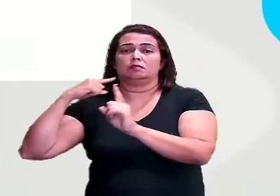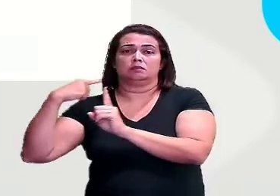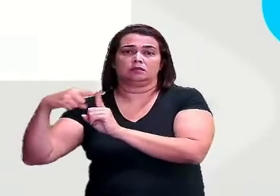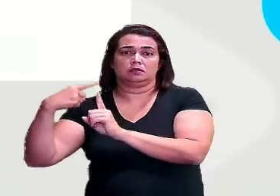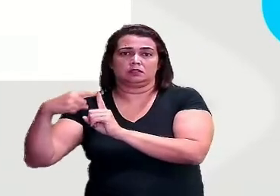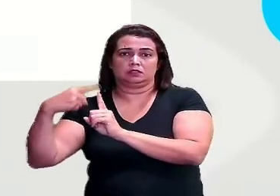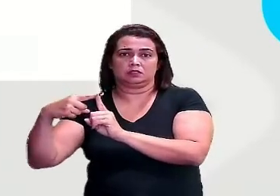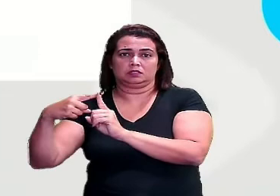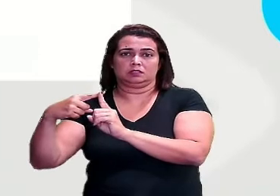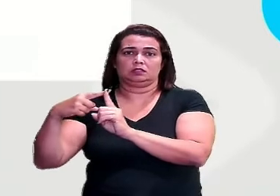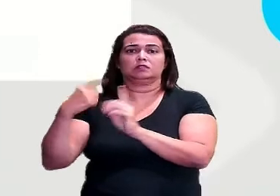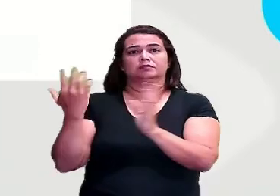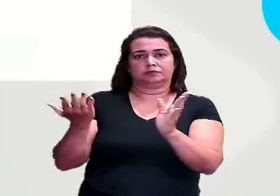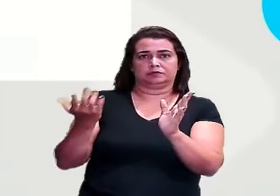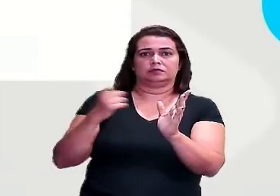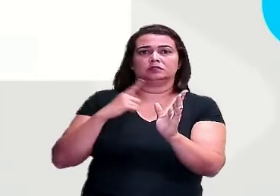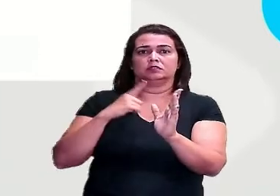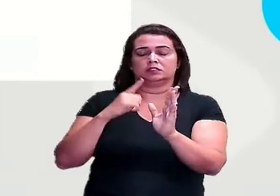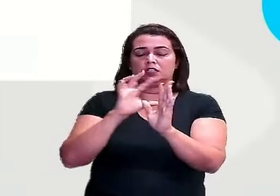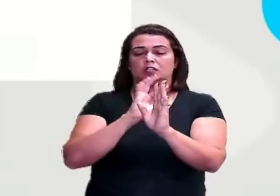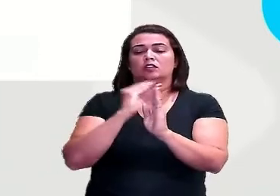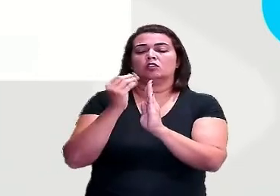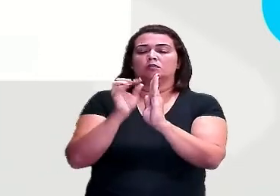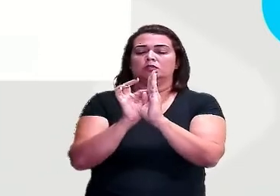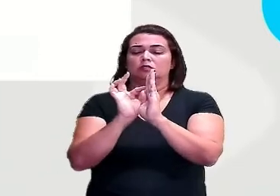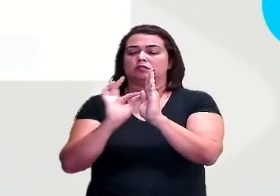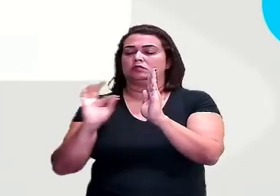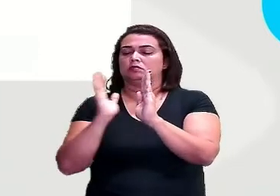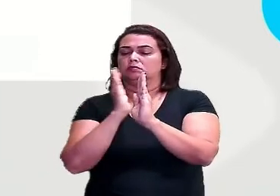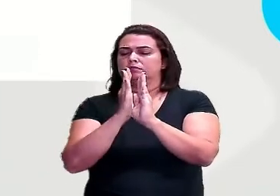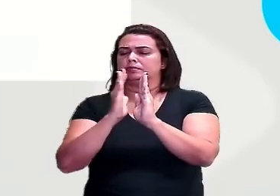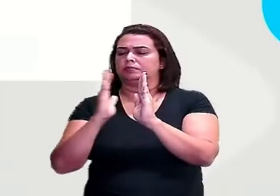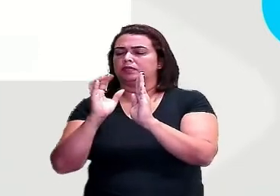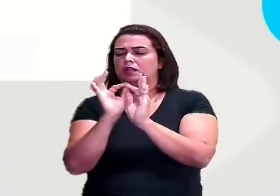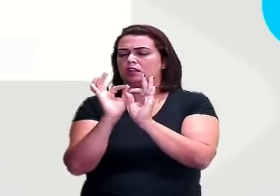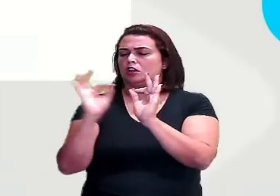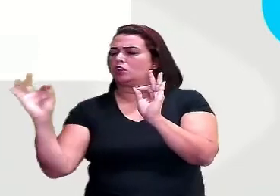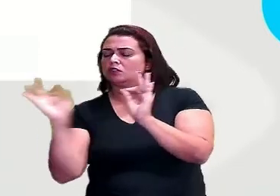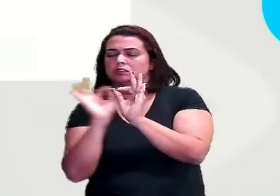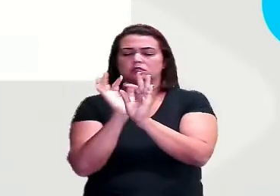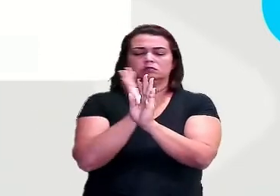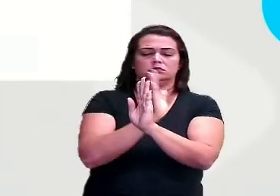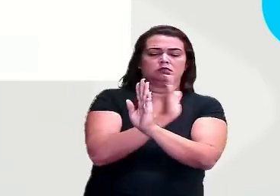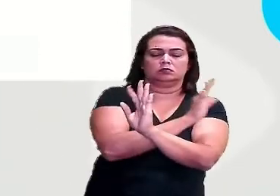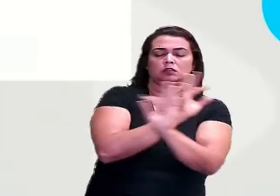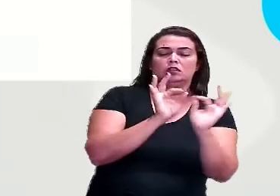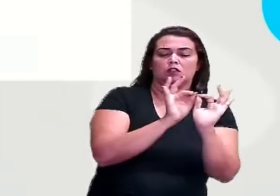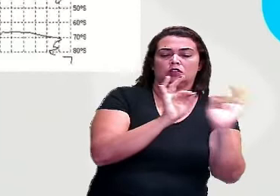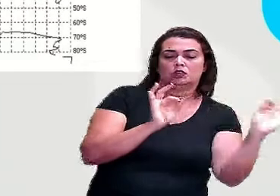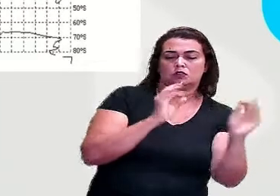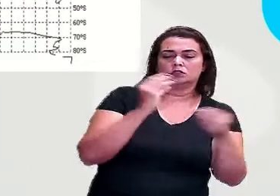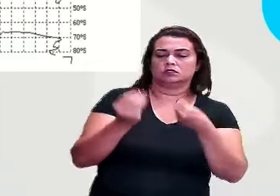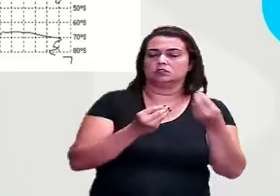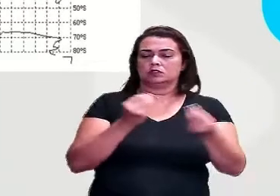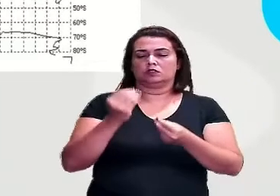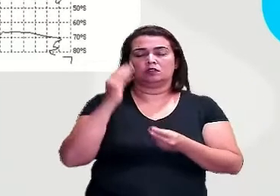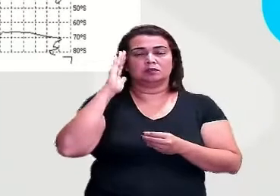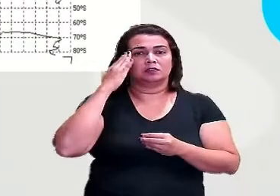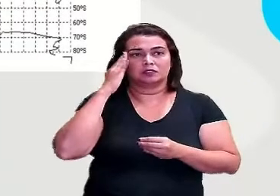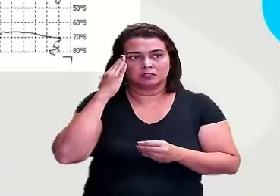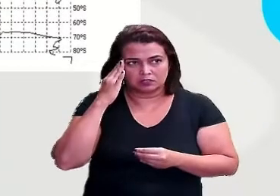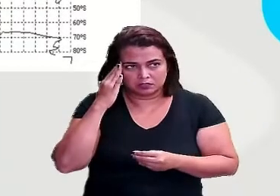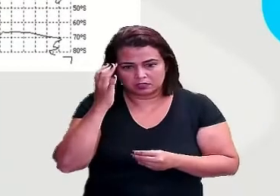distância também para o meridiano de Greenwich no sentido oeste. Para a gente visualizar isso de uma maneira